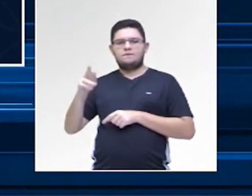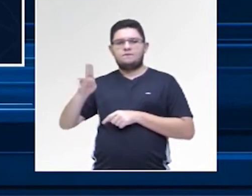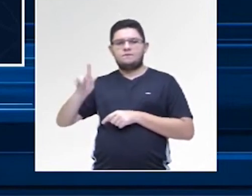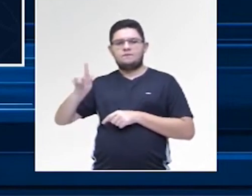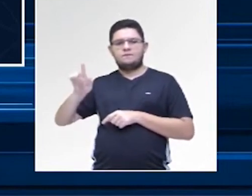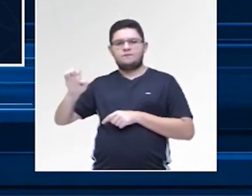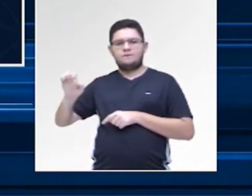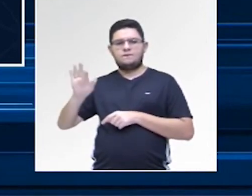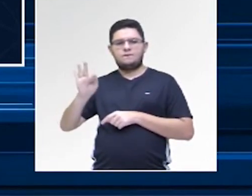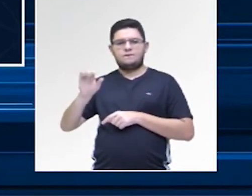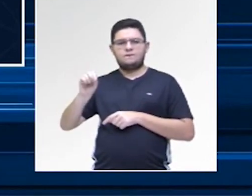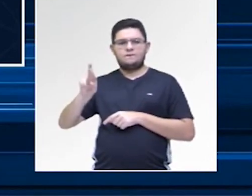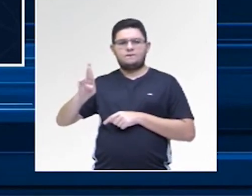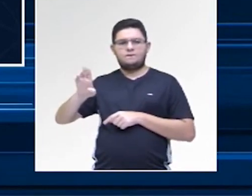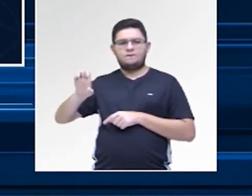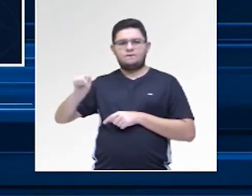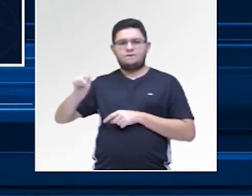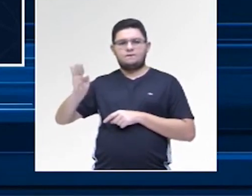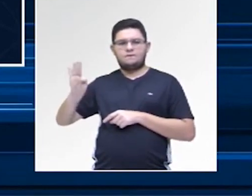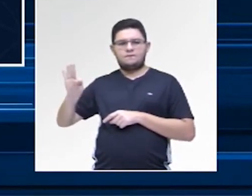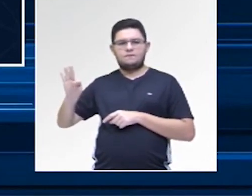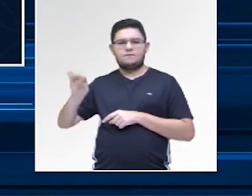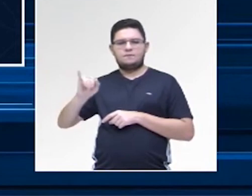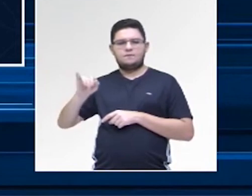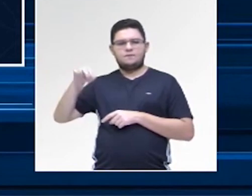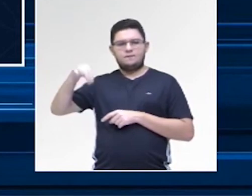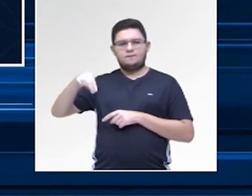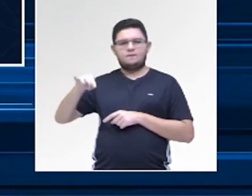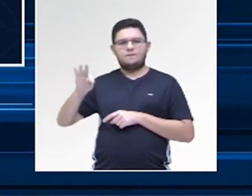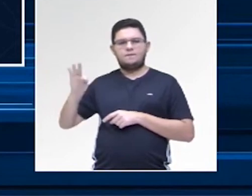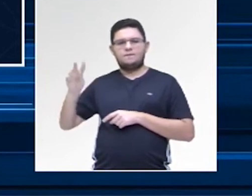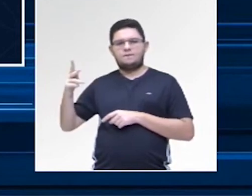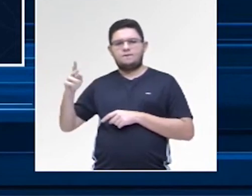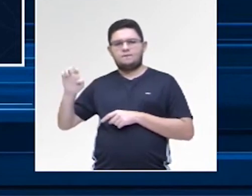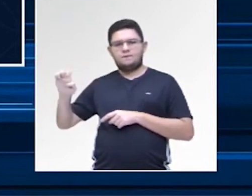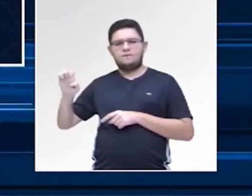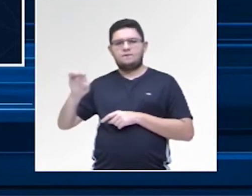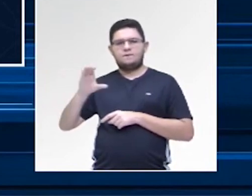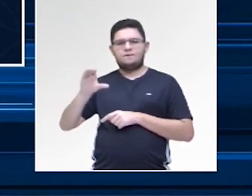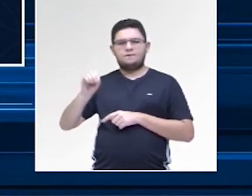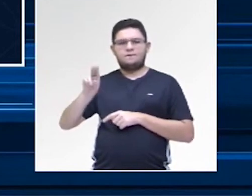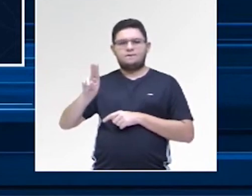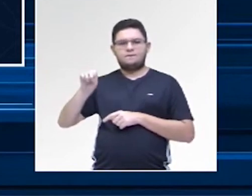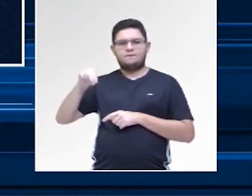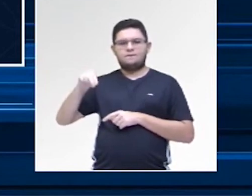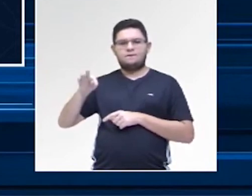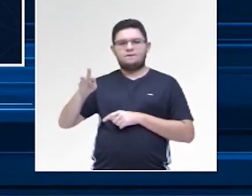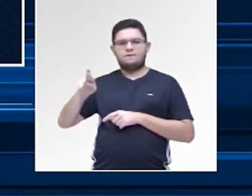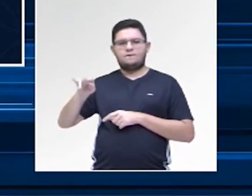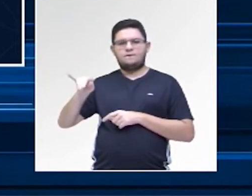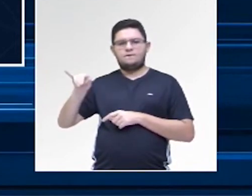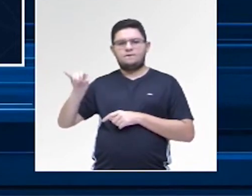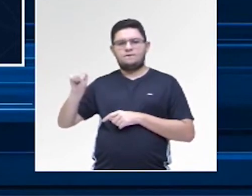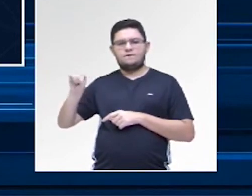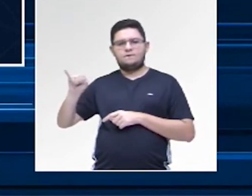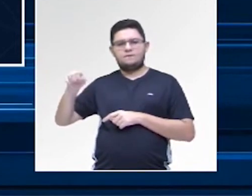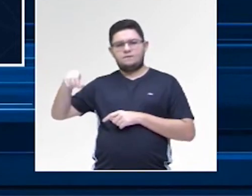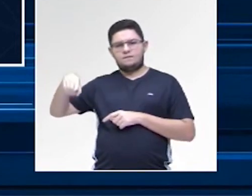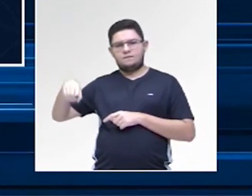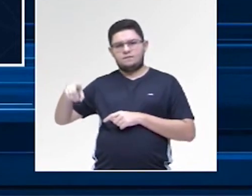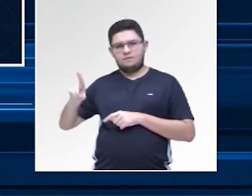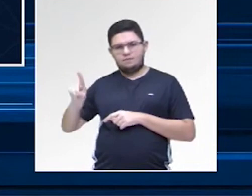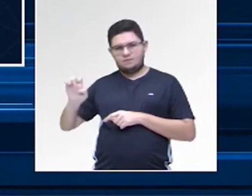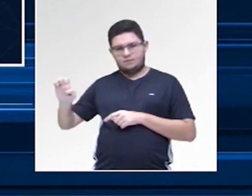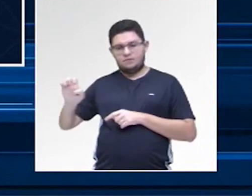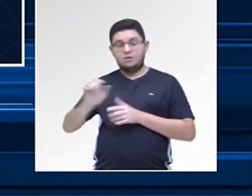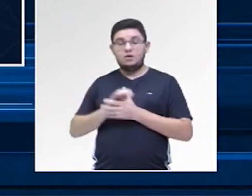que big, né? A huge forest. In the countryside, no interior, né? Countryside é a palavra interior